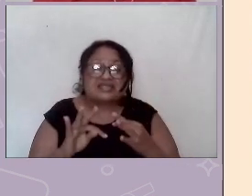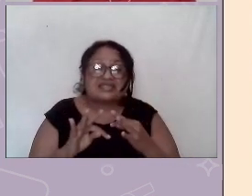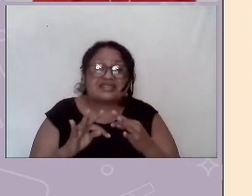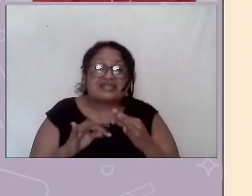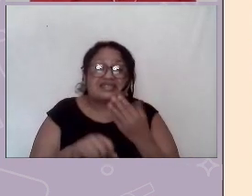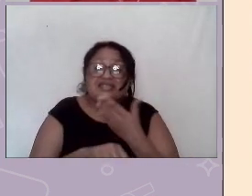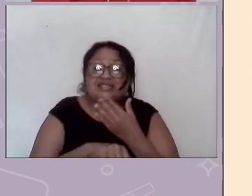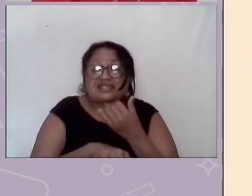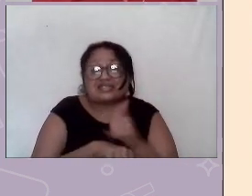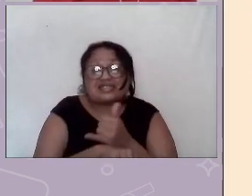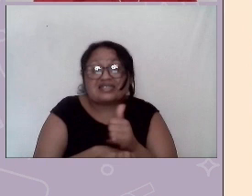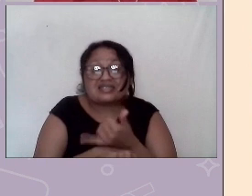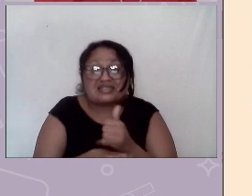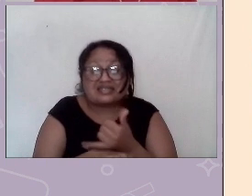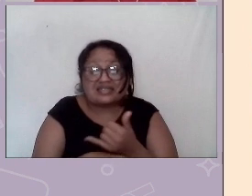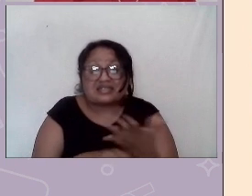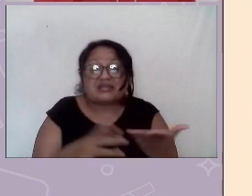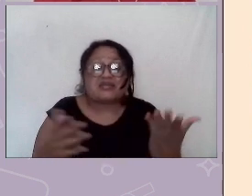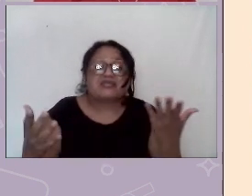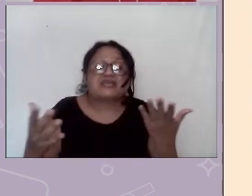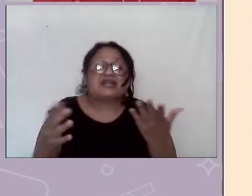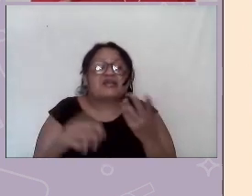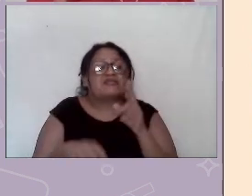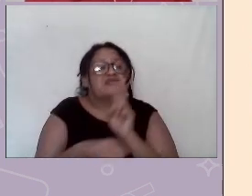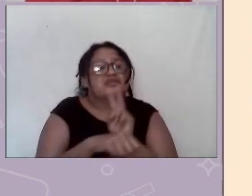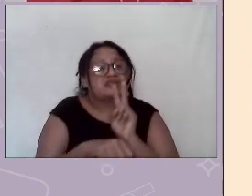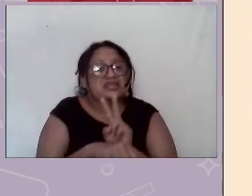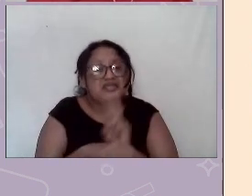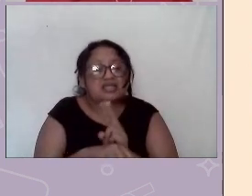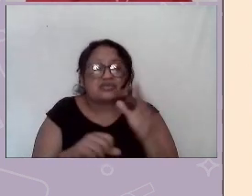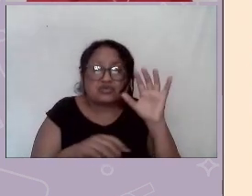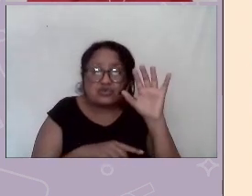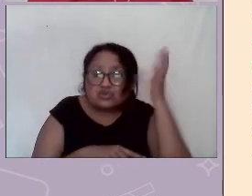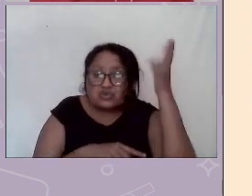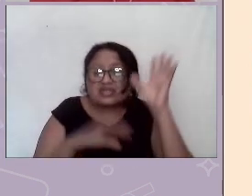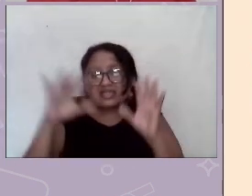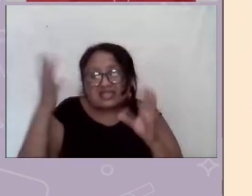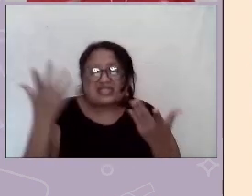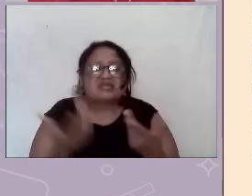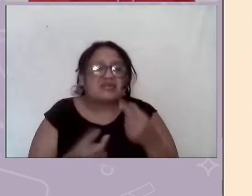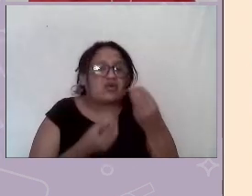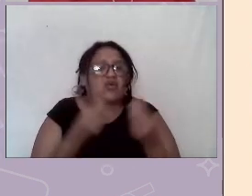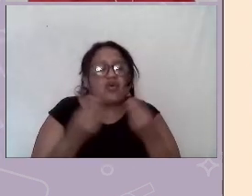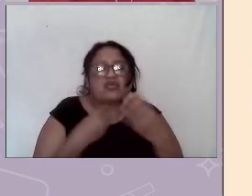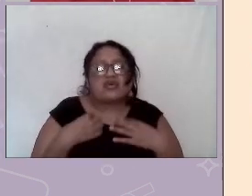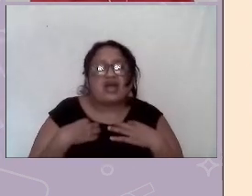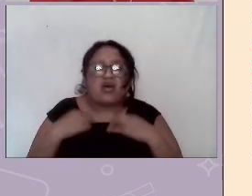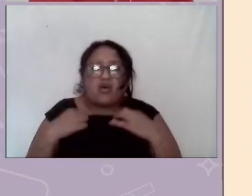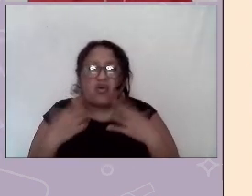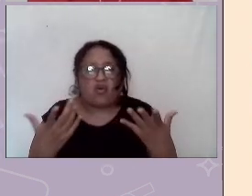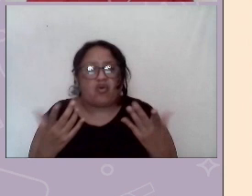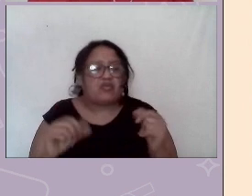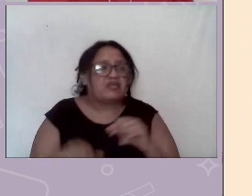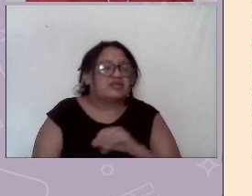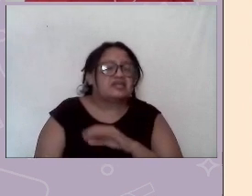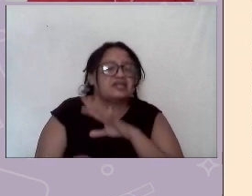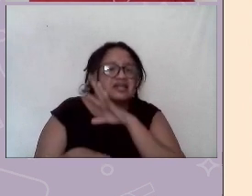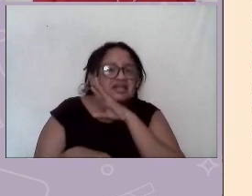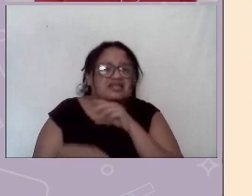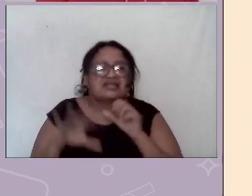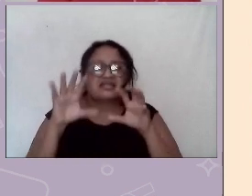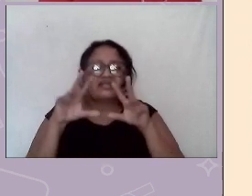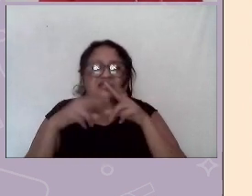proteção dos rigores do clima como os primeiros abrigos primeiras roupas pelos animais couro que é